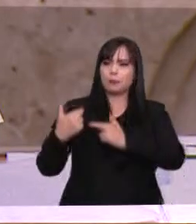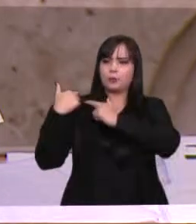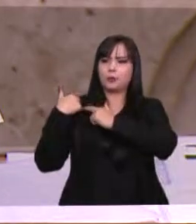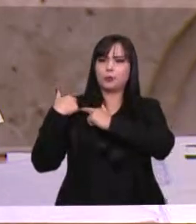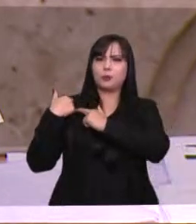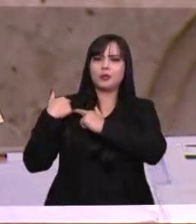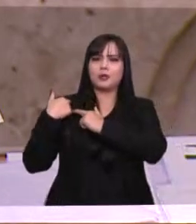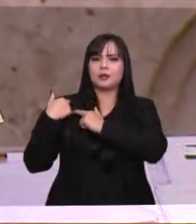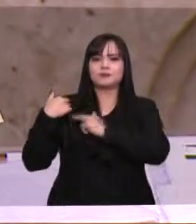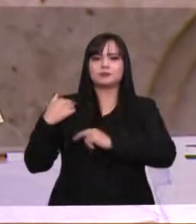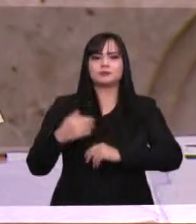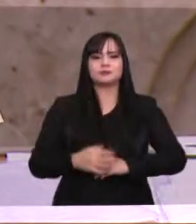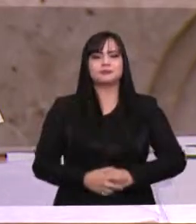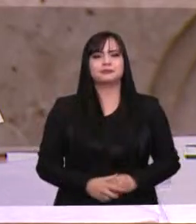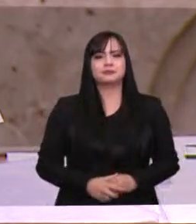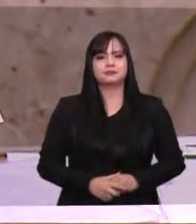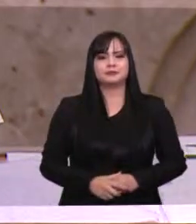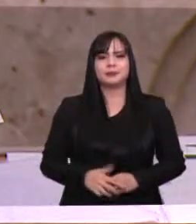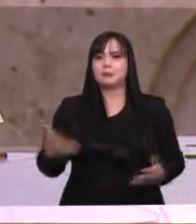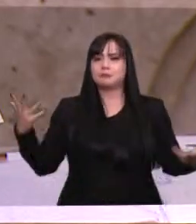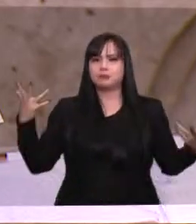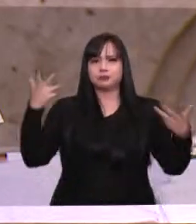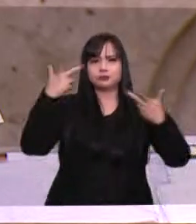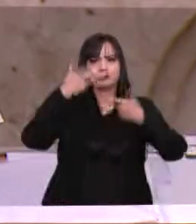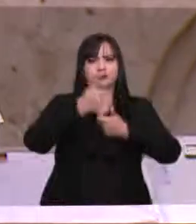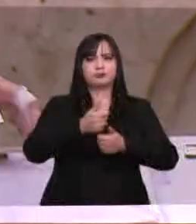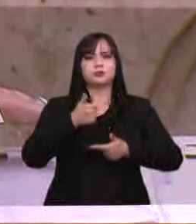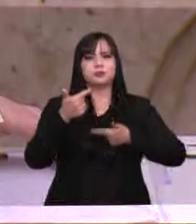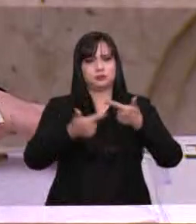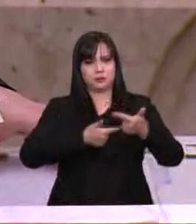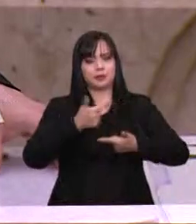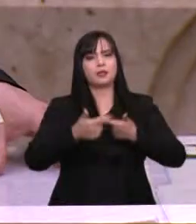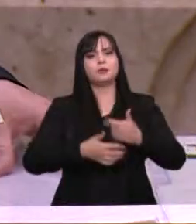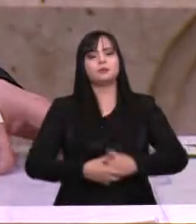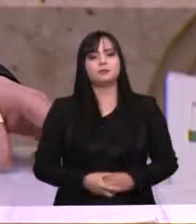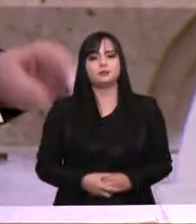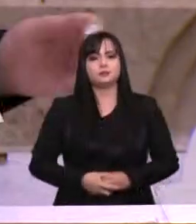os artífices desse belíssimo trabalho